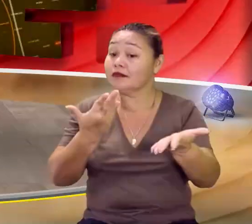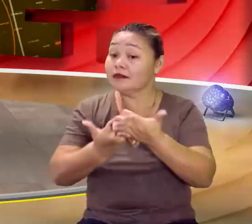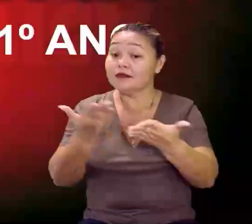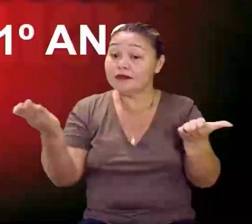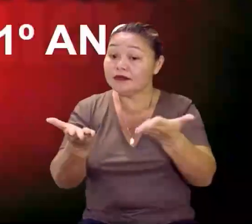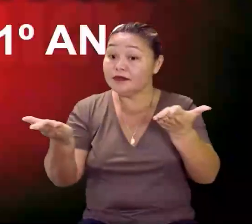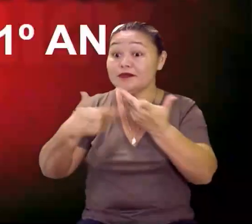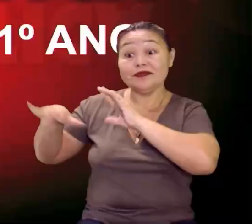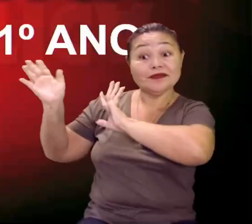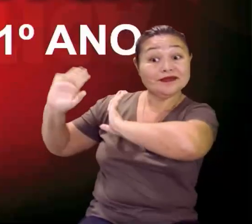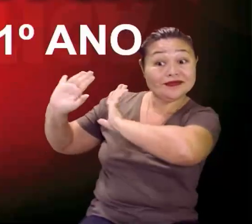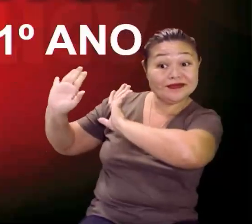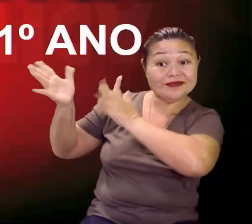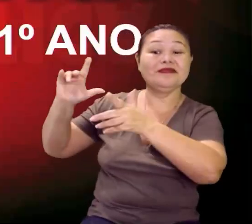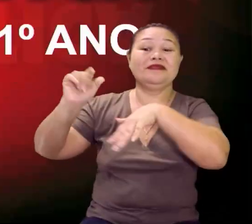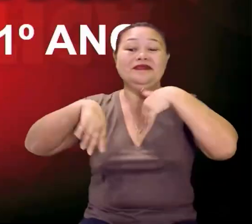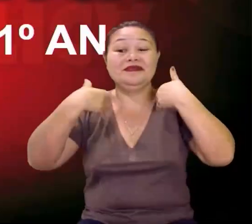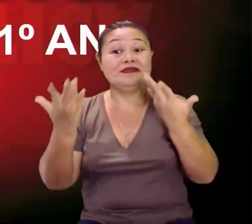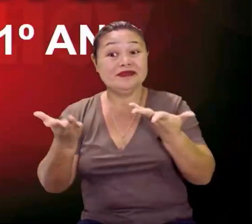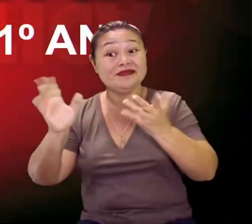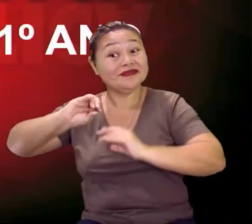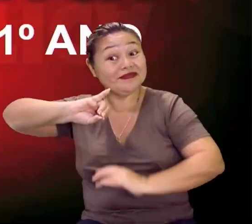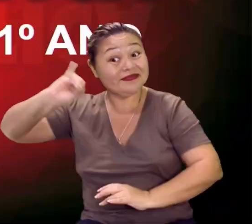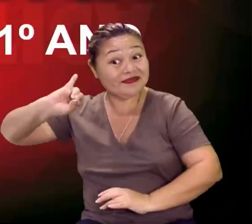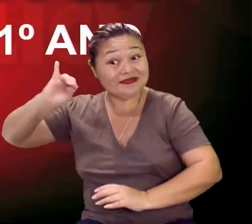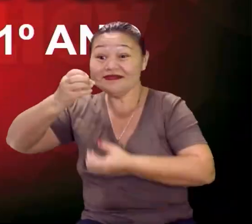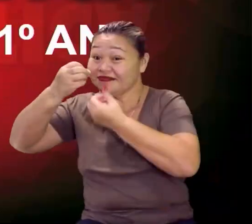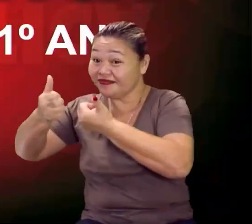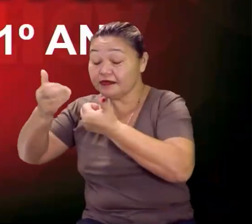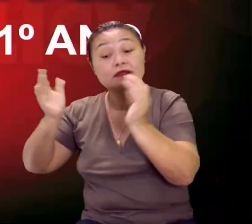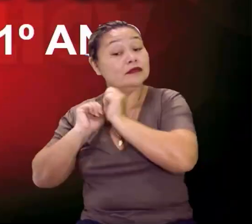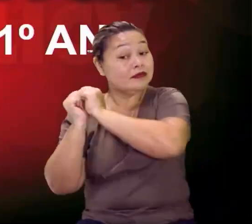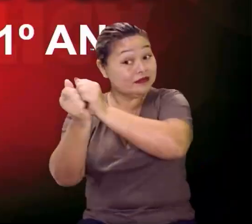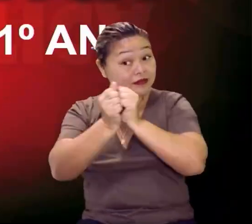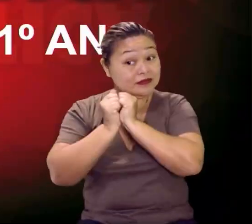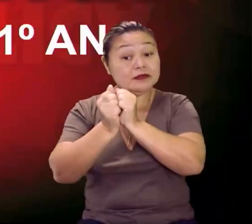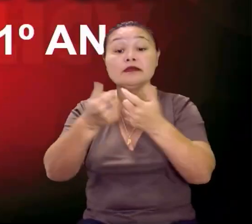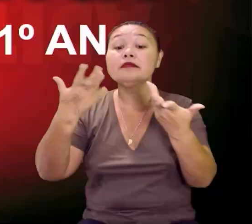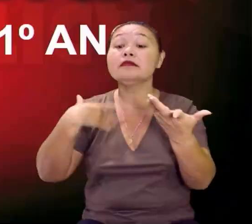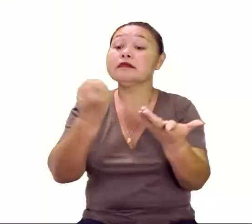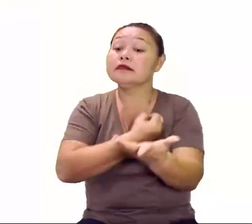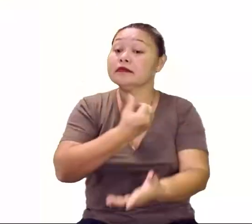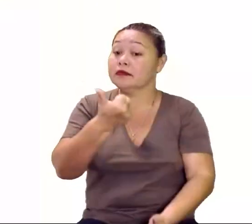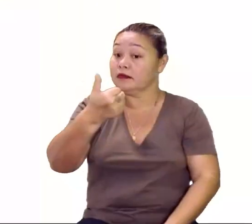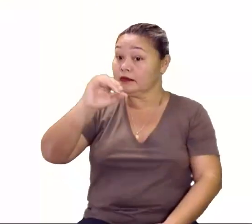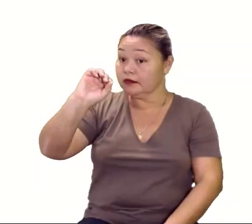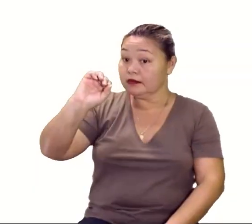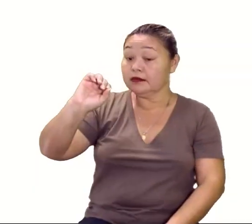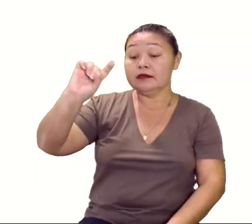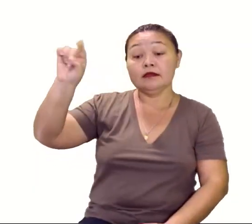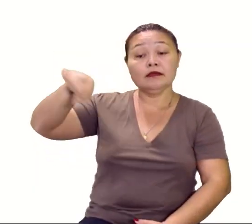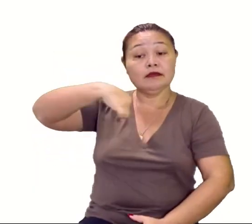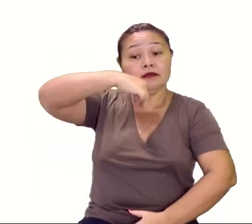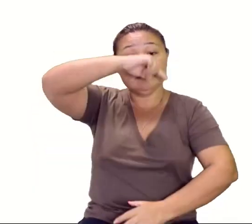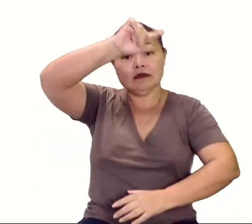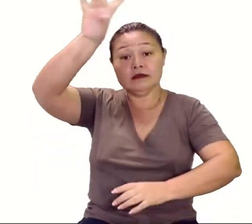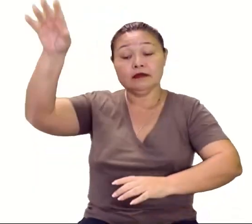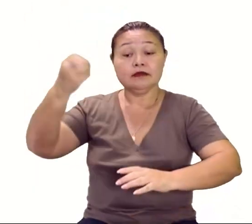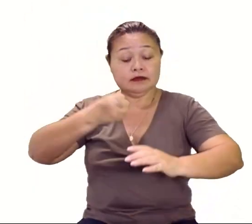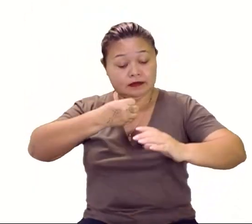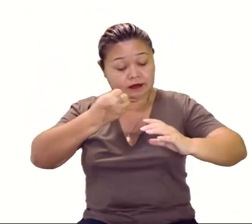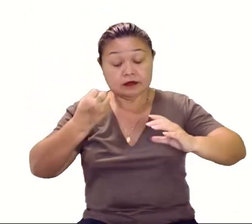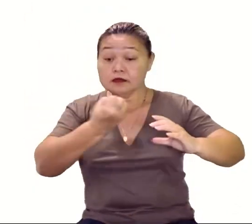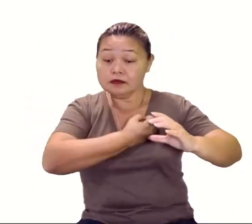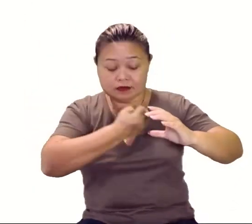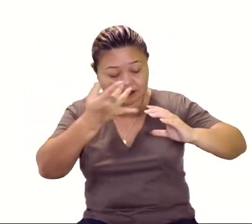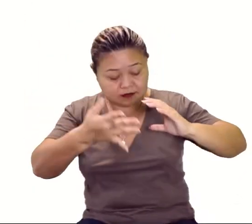Olá, professora Aldelina! Oi, tudo bem? Vamos junto então? Aula de número 10 e o nosso número